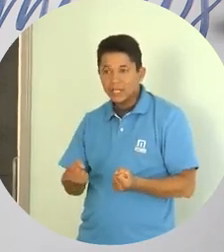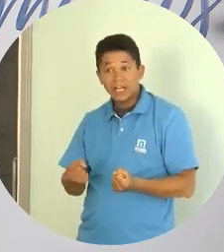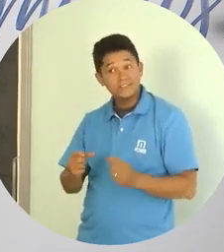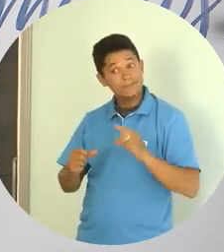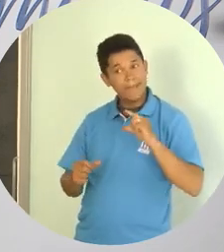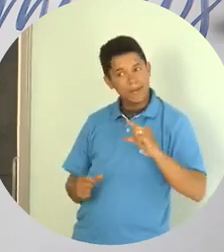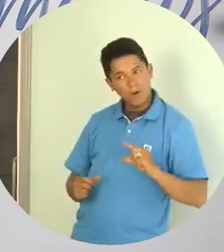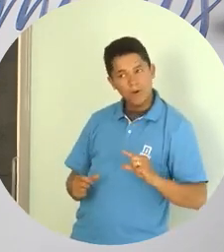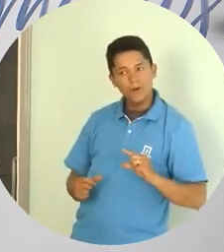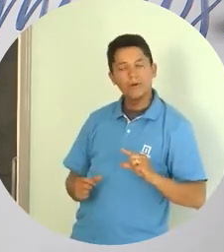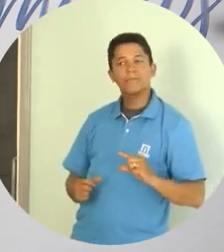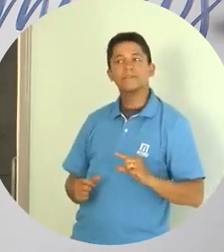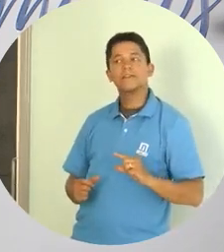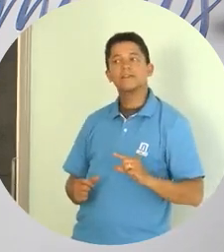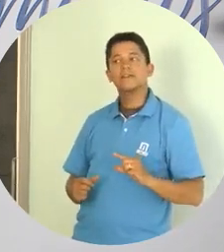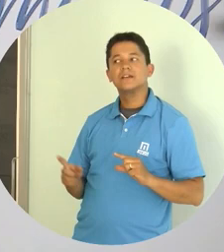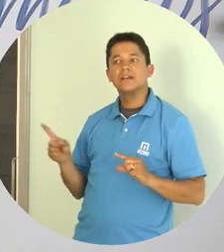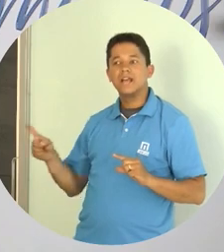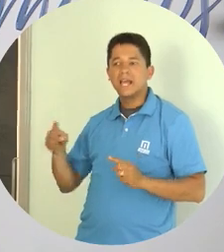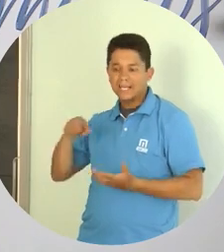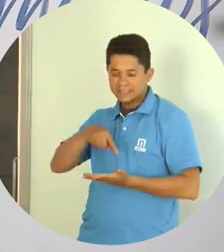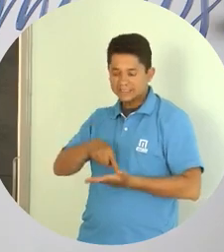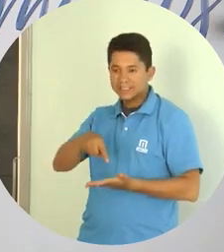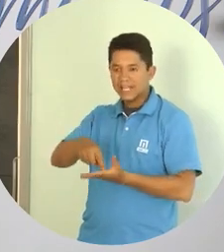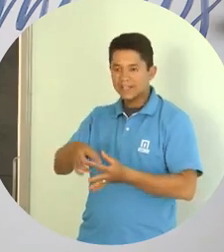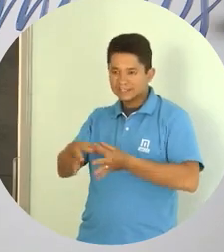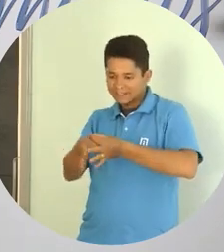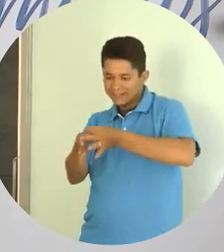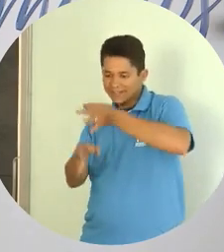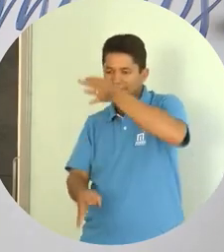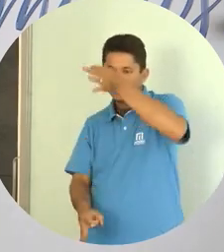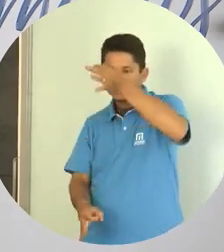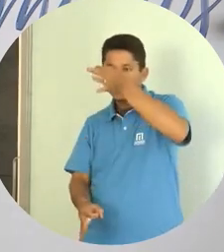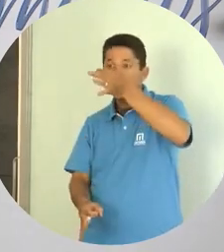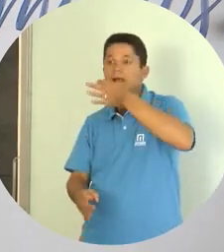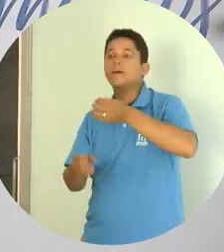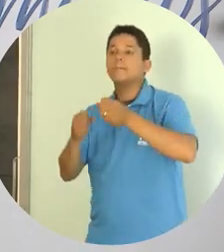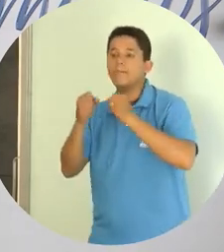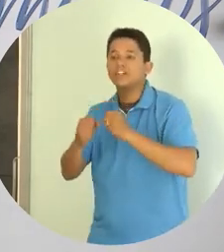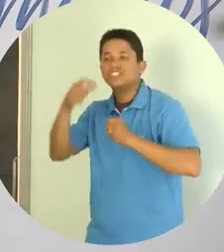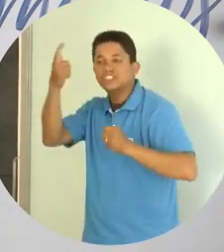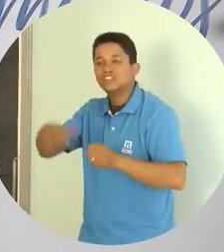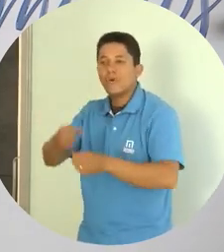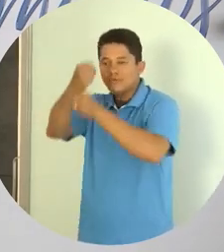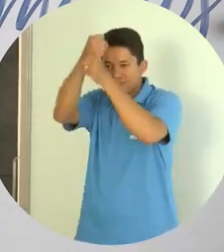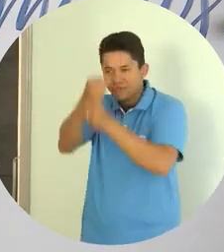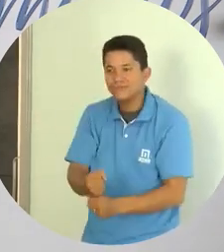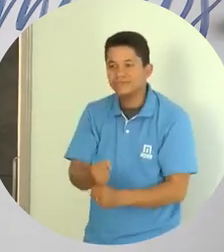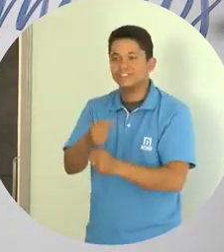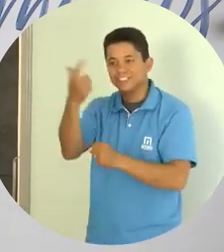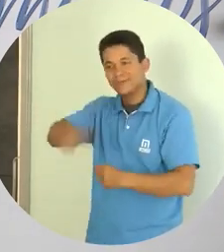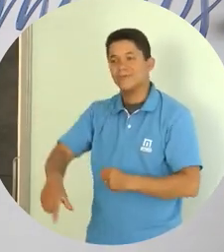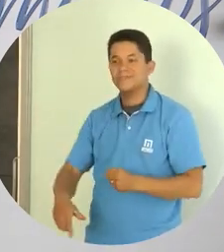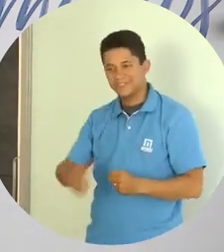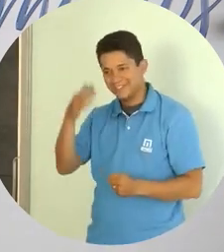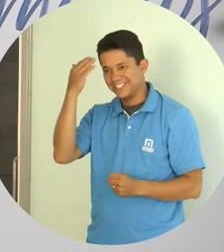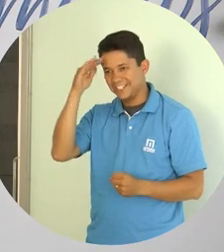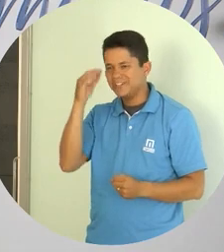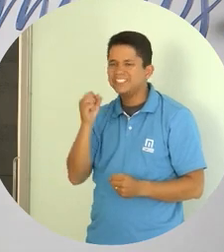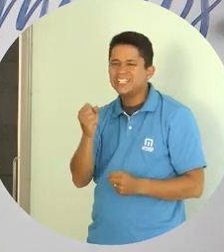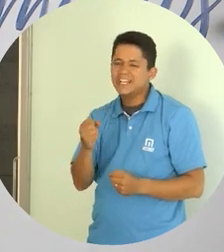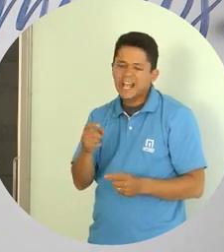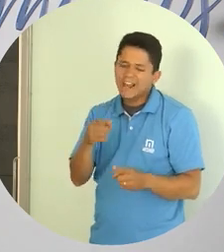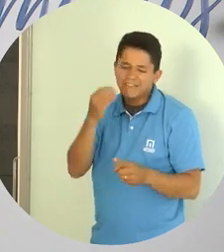gente, por a estaca ela ter esse tubo machete central, ela é reinjetável. Então, a gente pode reinjetar,